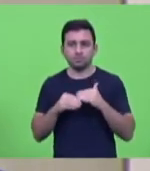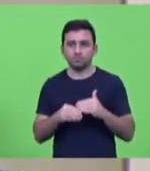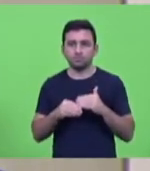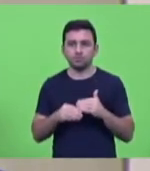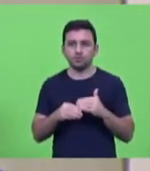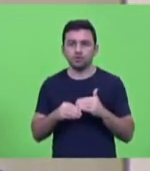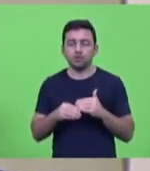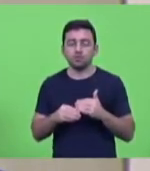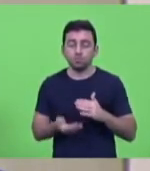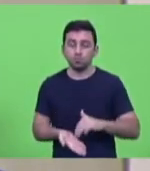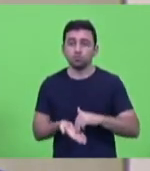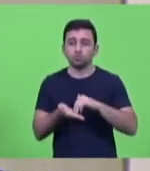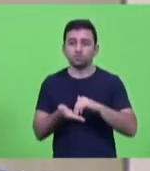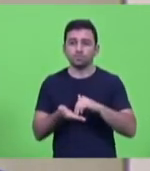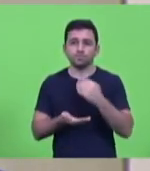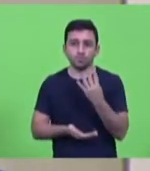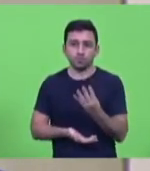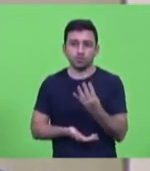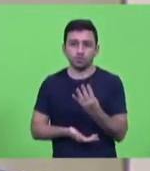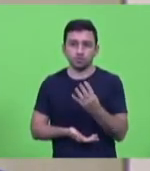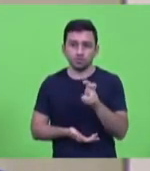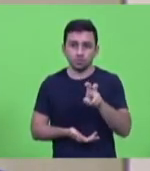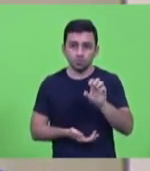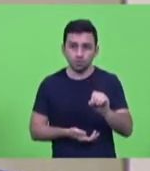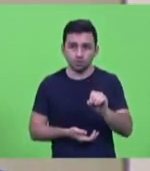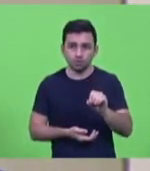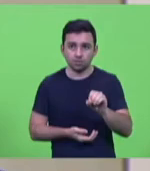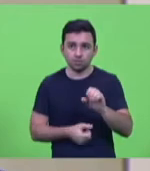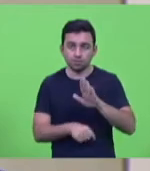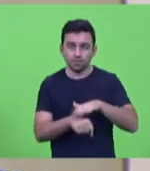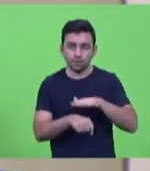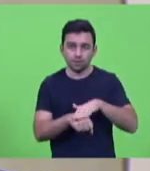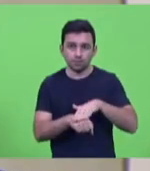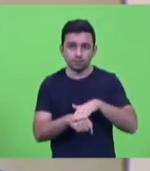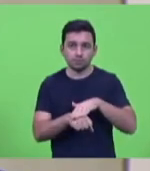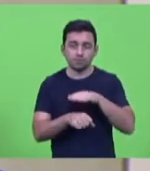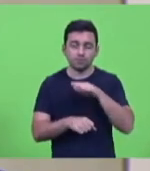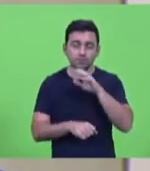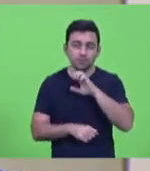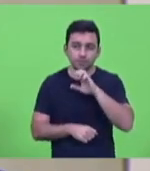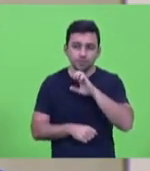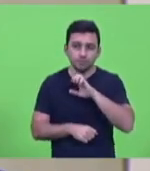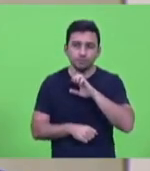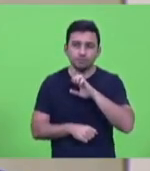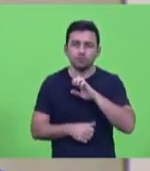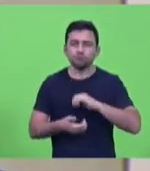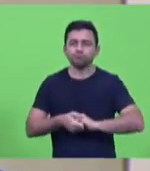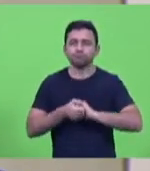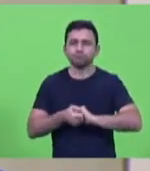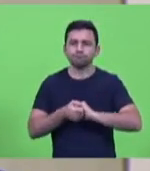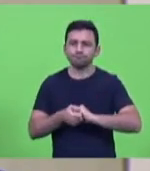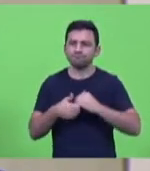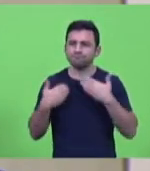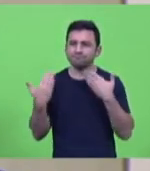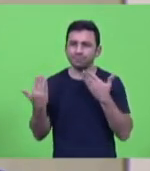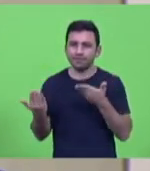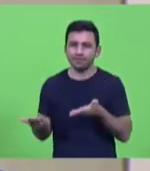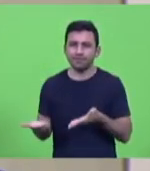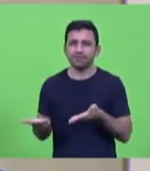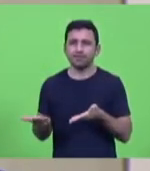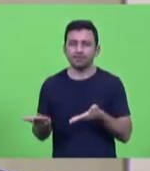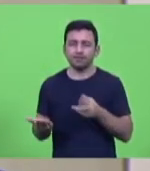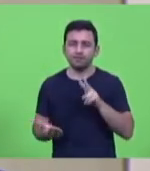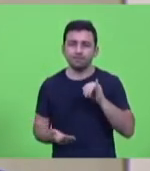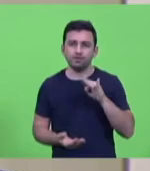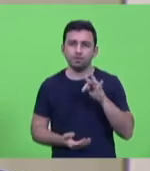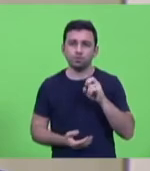unanimidade. Moções. Moção 450, autor deputado Felipe Estevão, cumprimentando o soldado Vitor de Souza Cardoso pelo ato